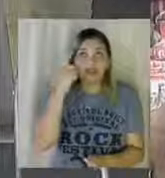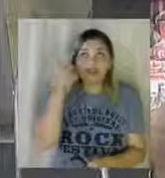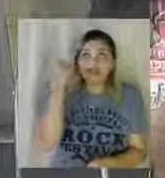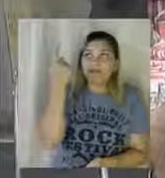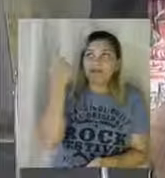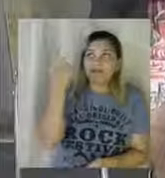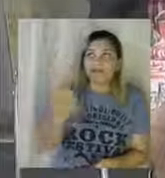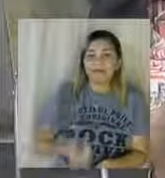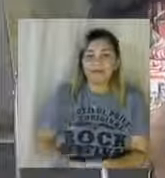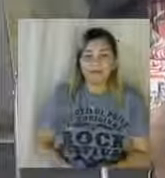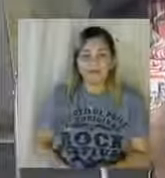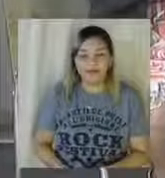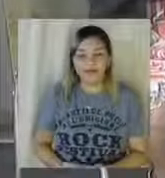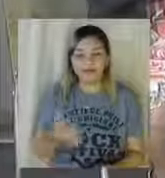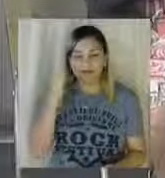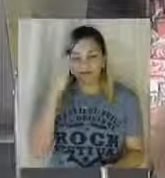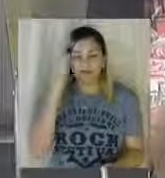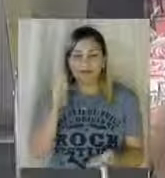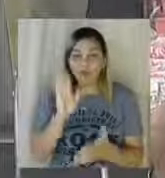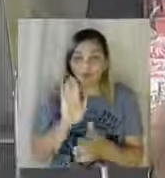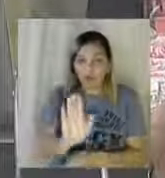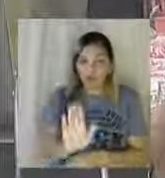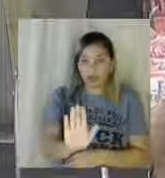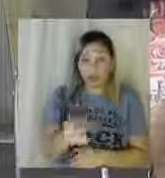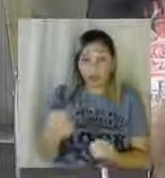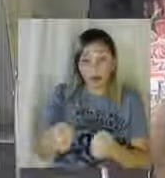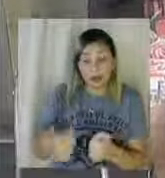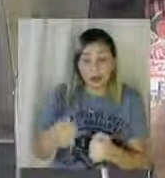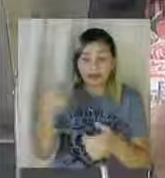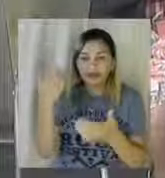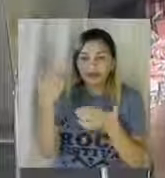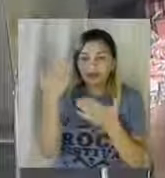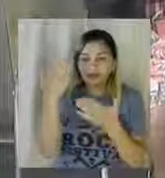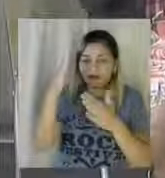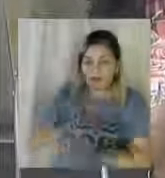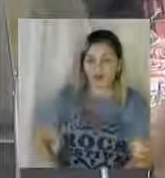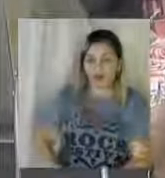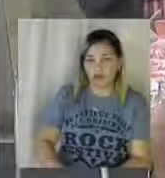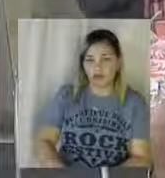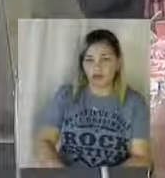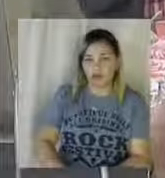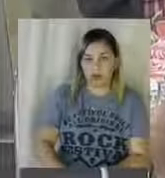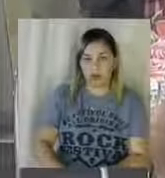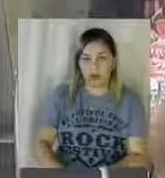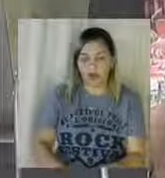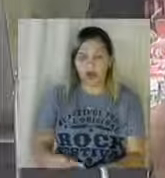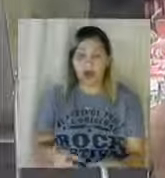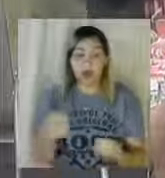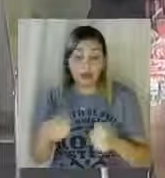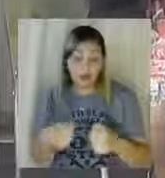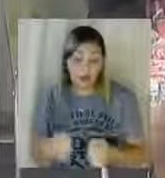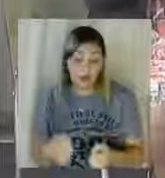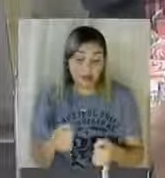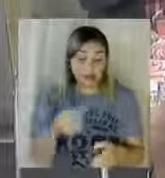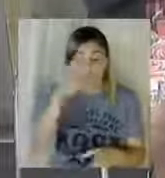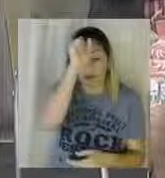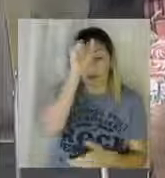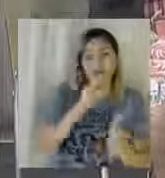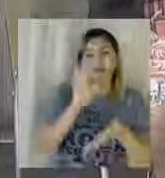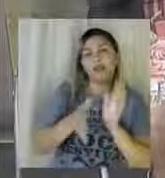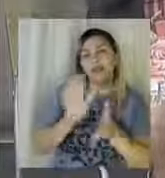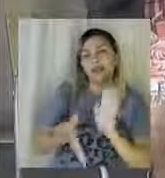assim, então eu tenho uma barreira, e eu preciso quebrar essa barreira. Eu preciso aprender Libras.